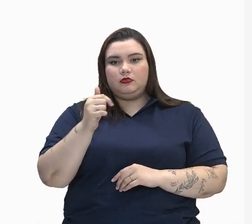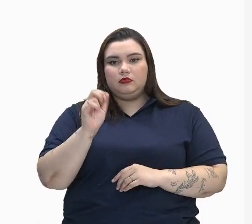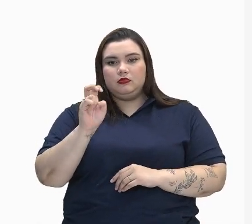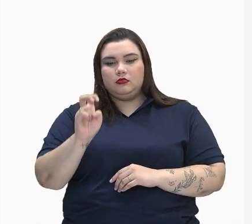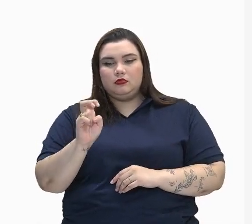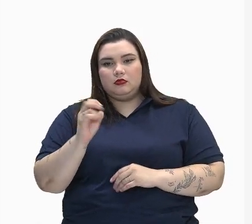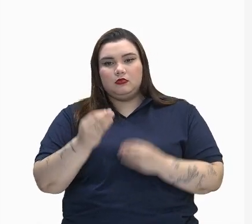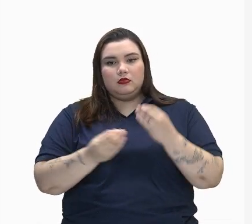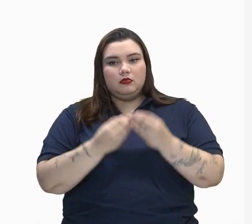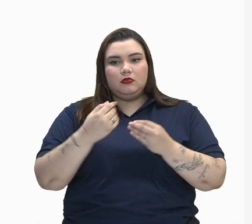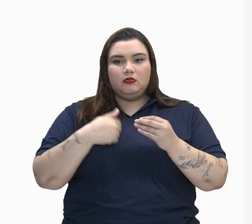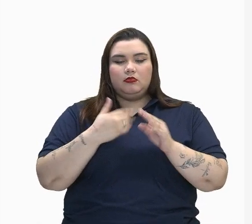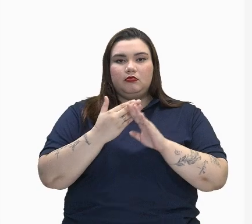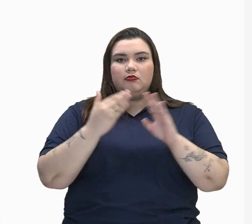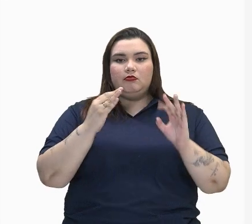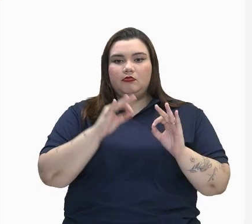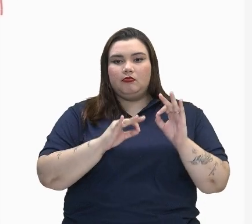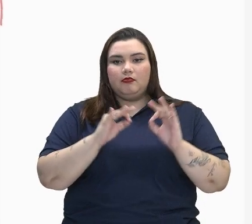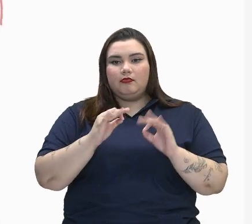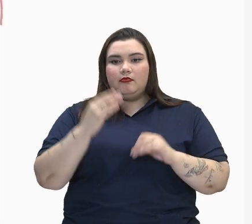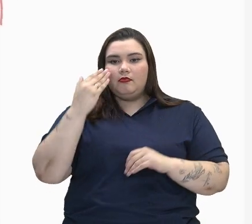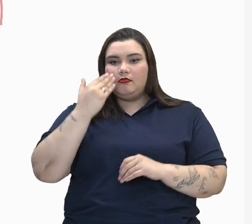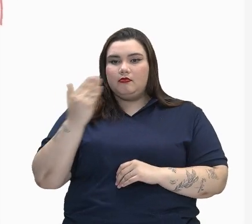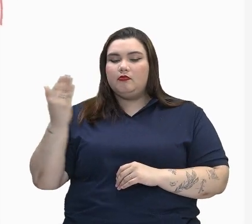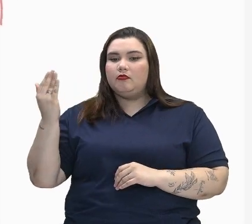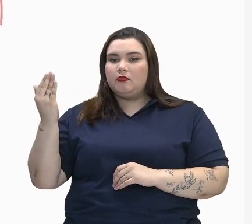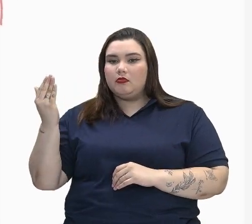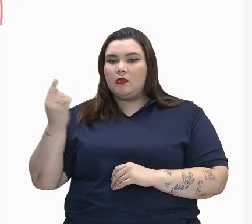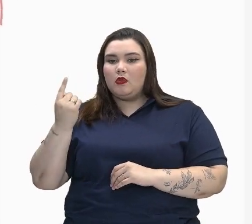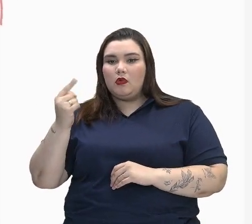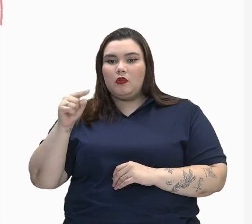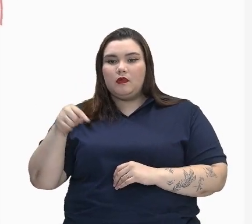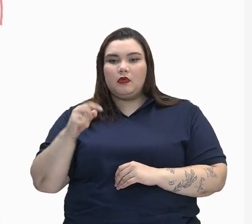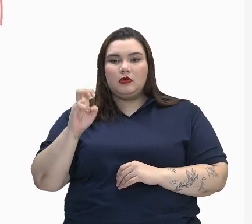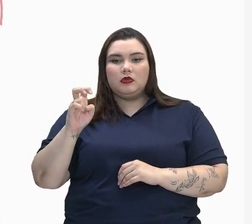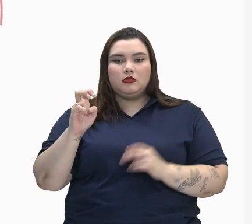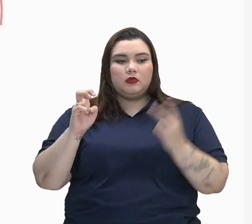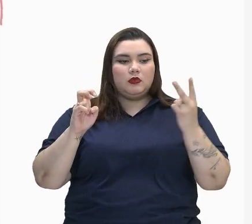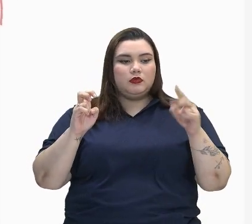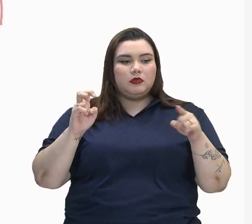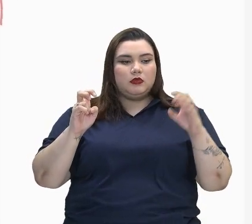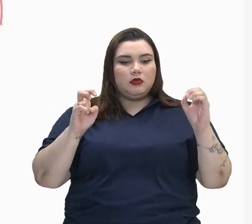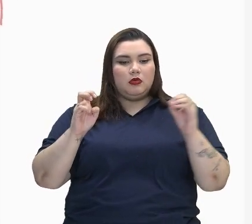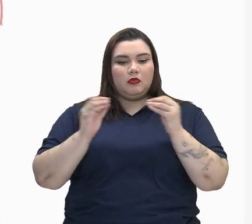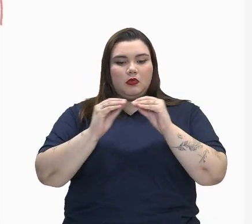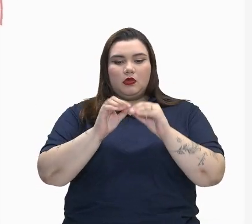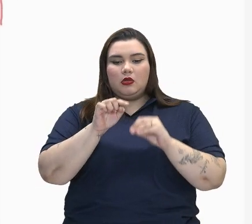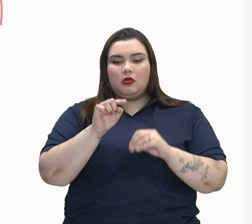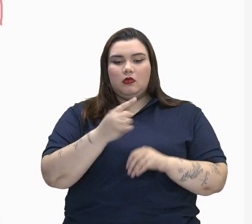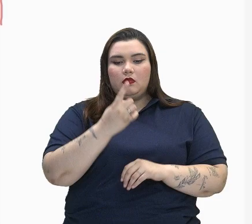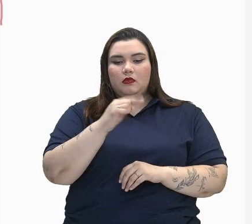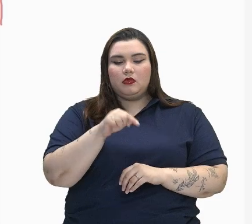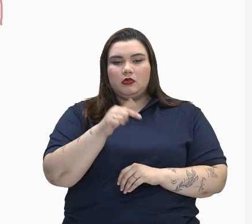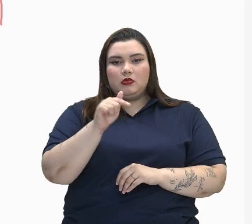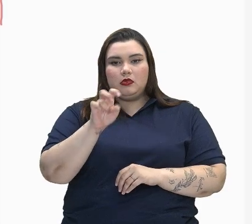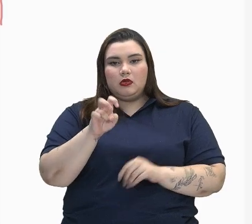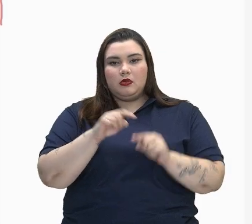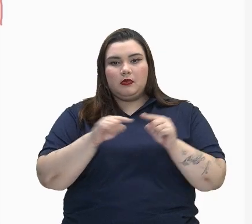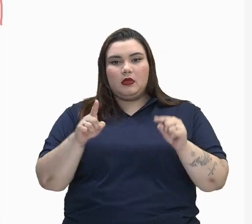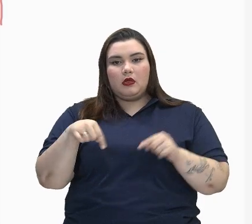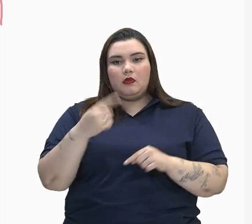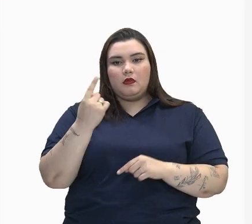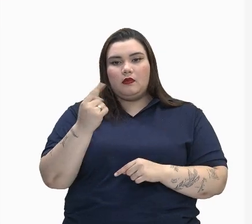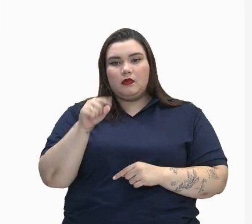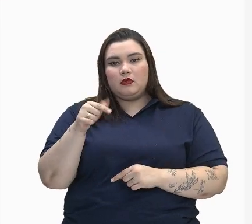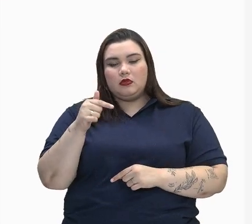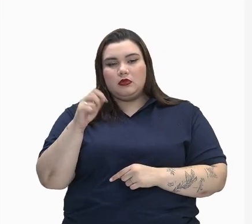o que eu faria? Eu faria bem aqui no meio, entre 1,5 e 2. Tá certo? Como é 1,73,